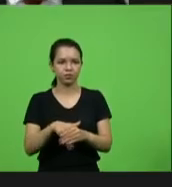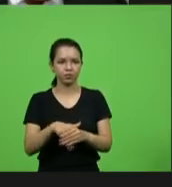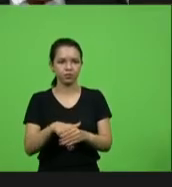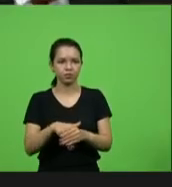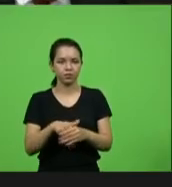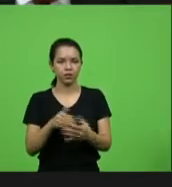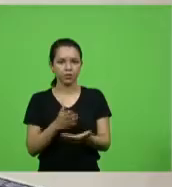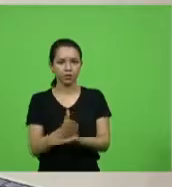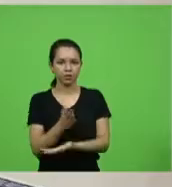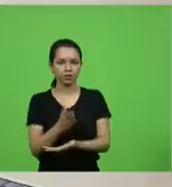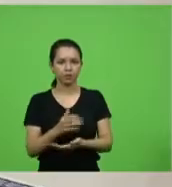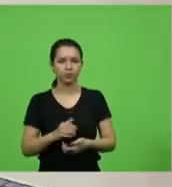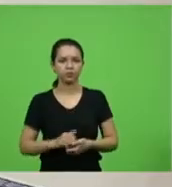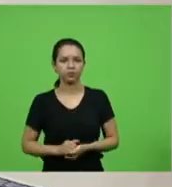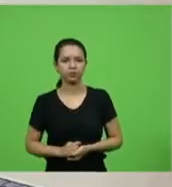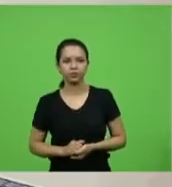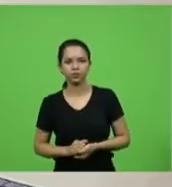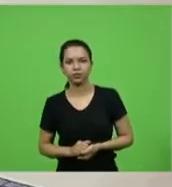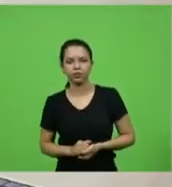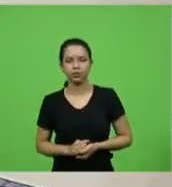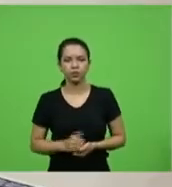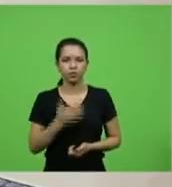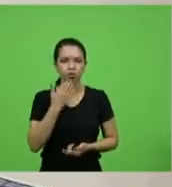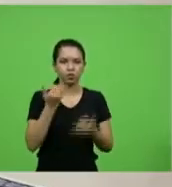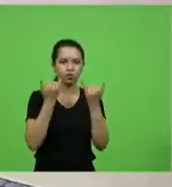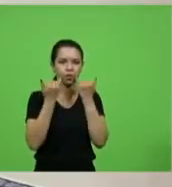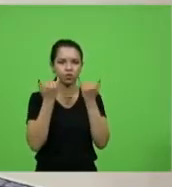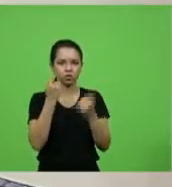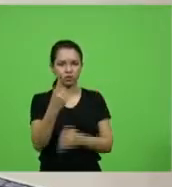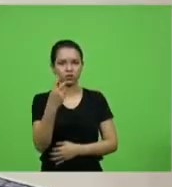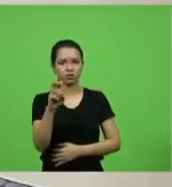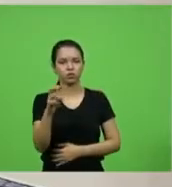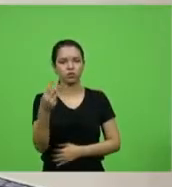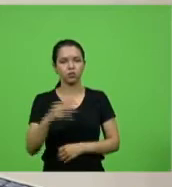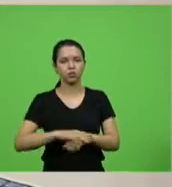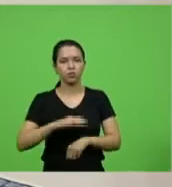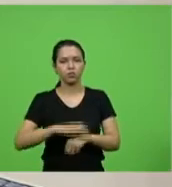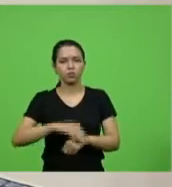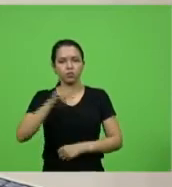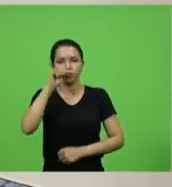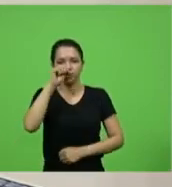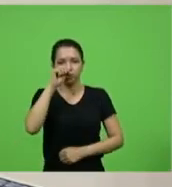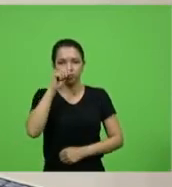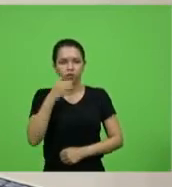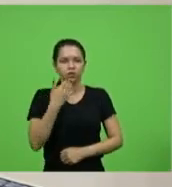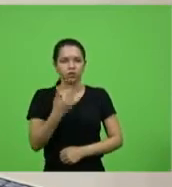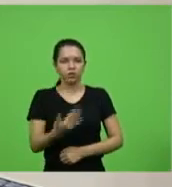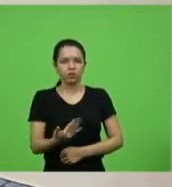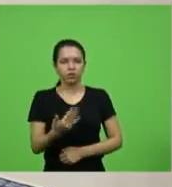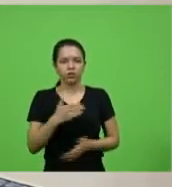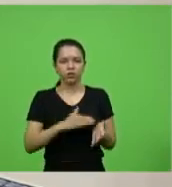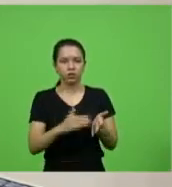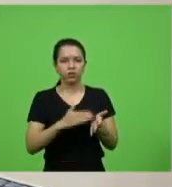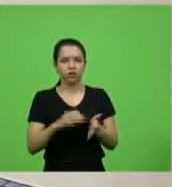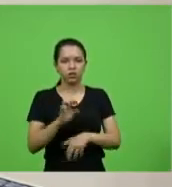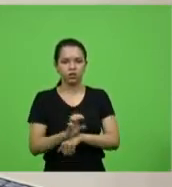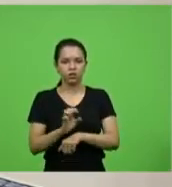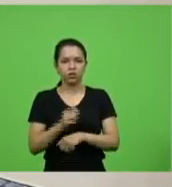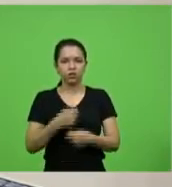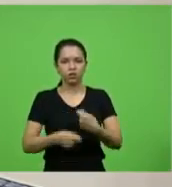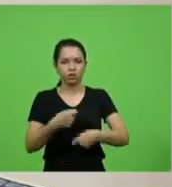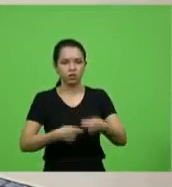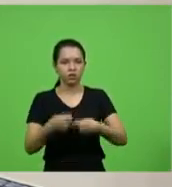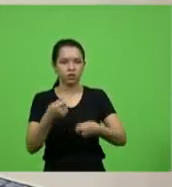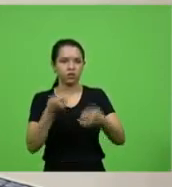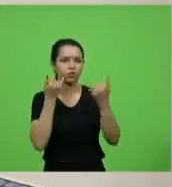Aprovado. Pedido de informação 152. Deputado João Amin, solicitando ao secretário de Estado da Administração